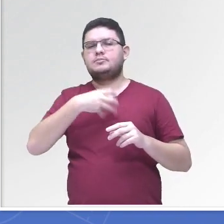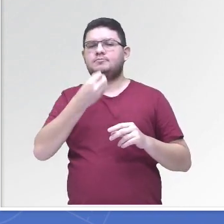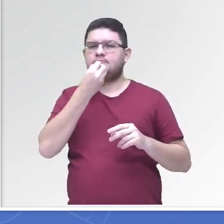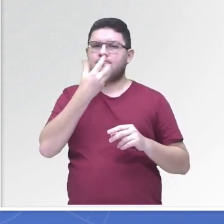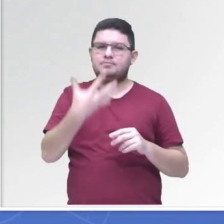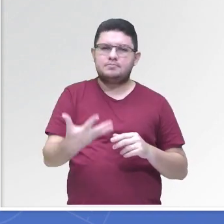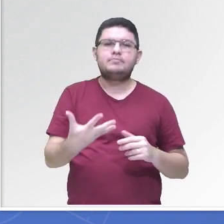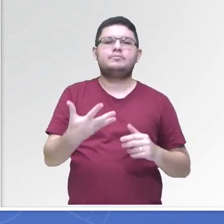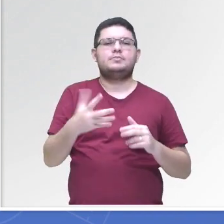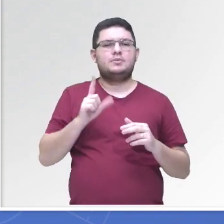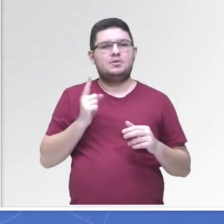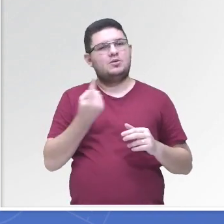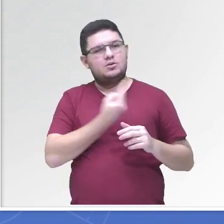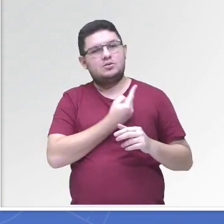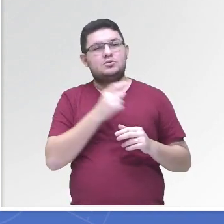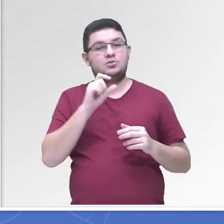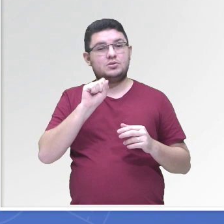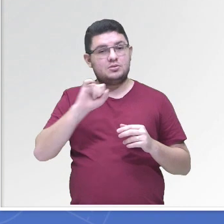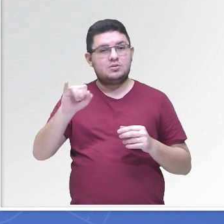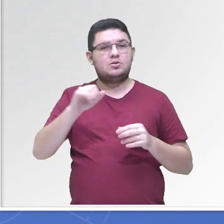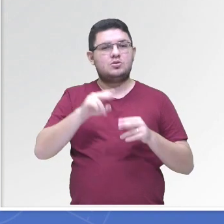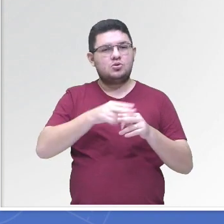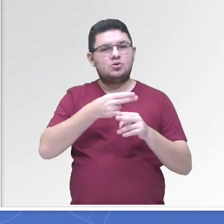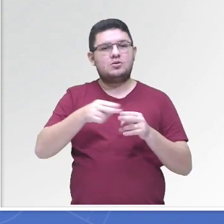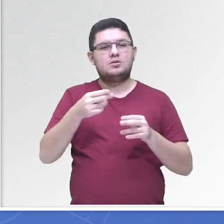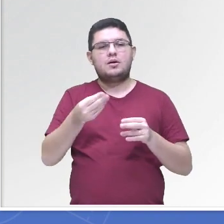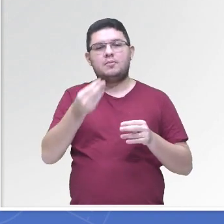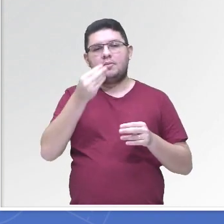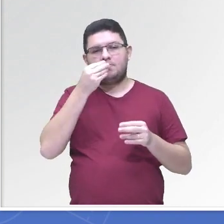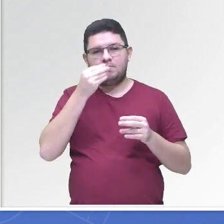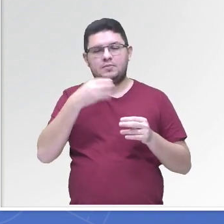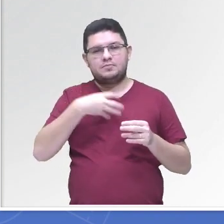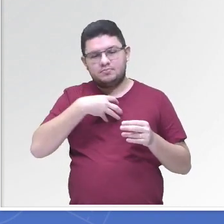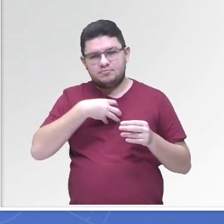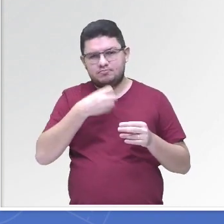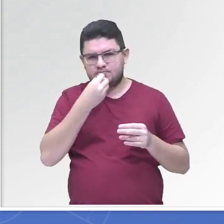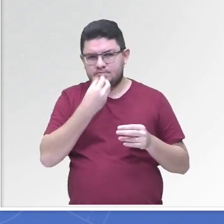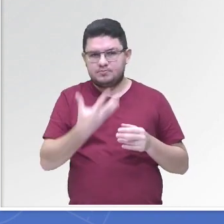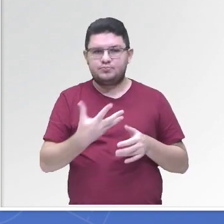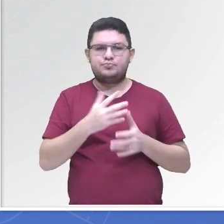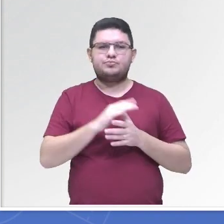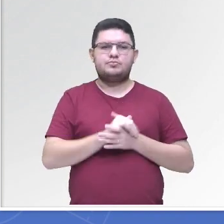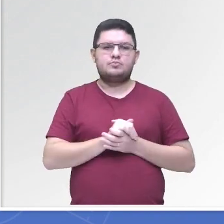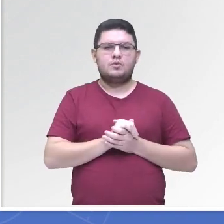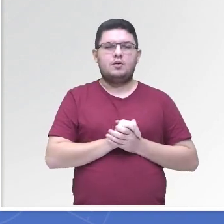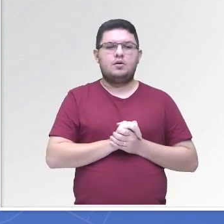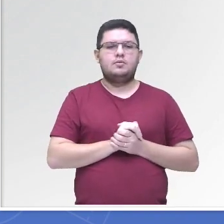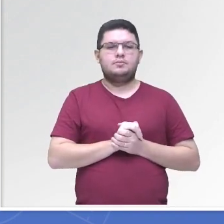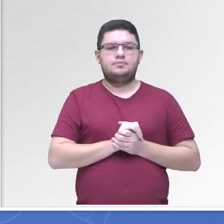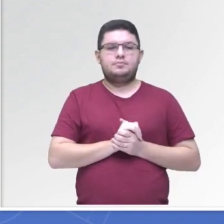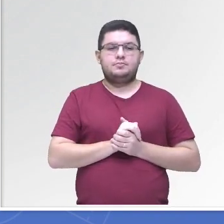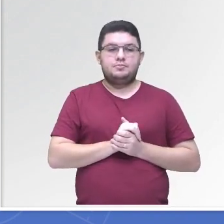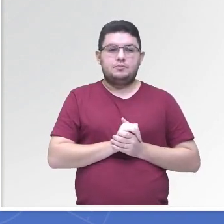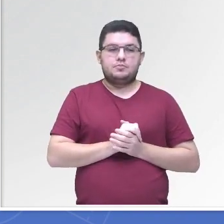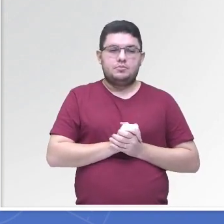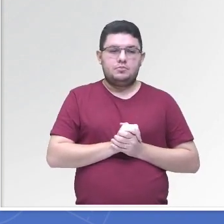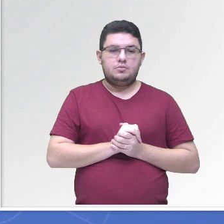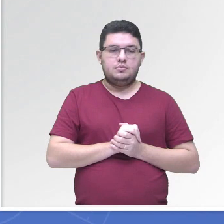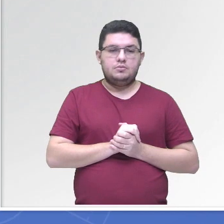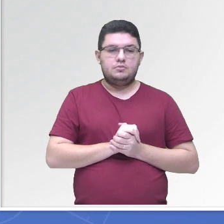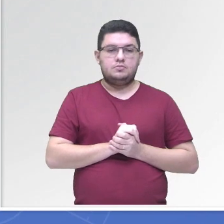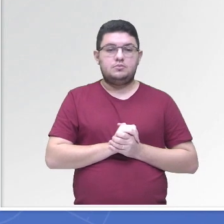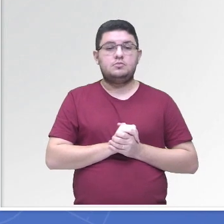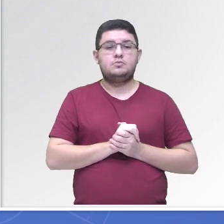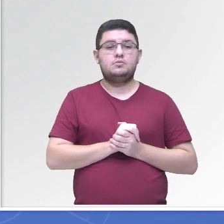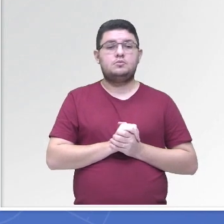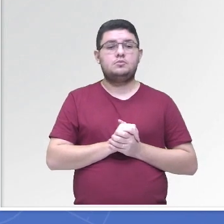aquele bem-estar que a gente sente quando come o chocolate, né? Quando é possível comer aquele chocolate.